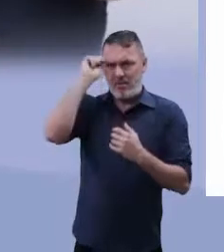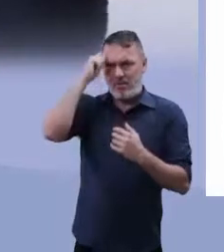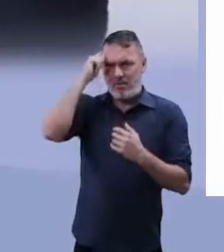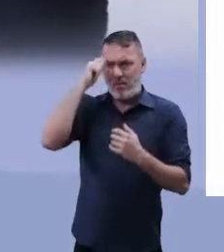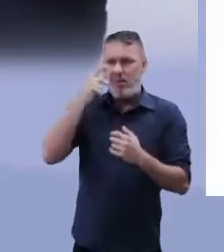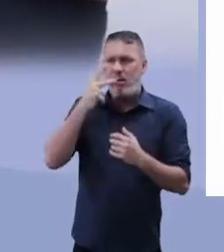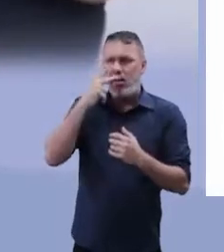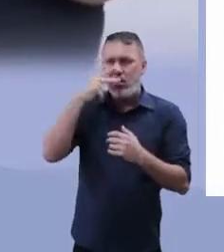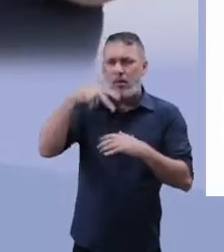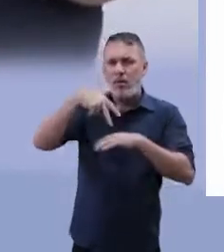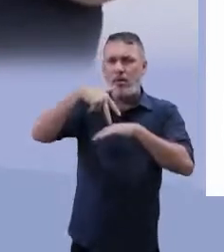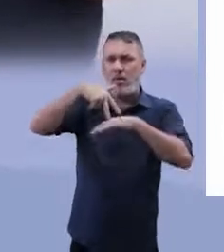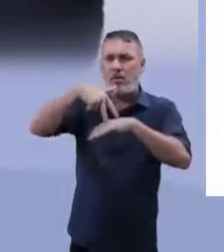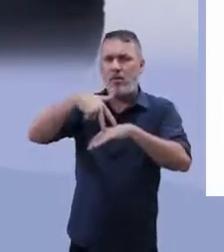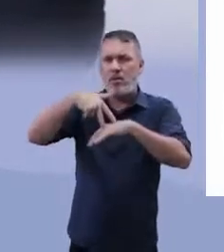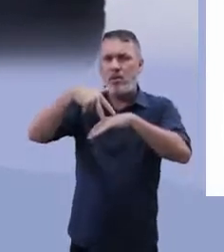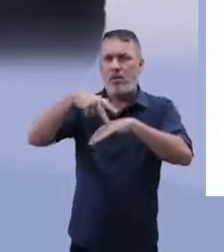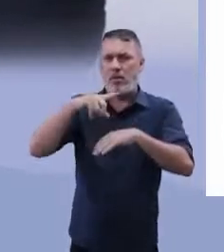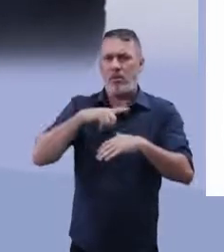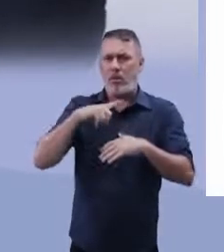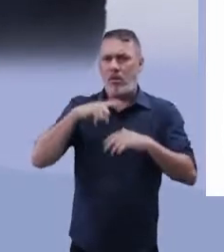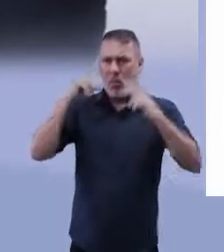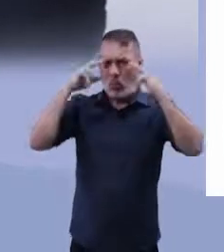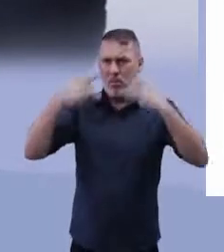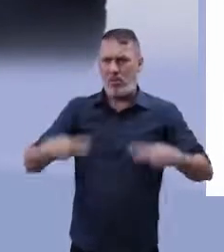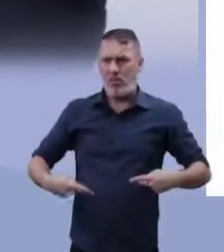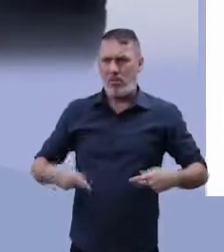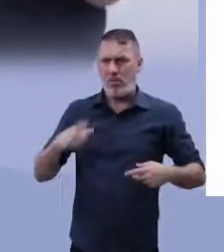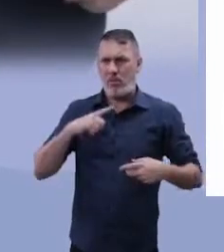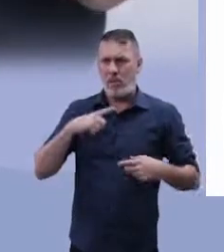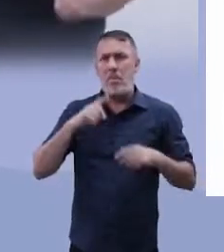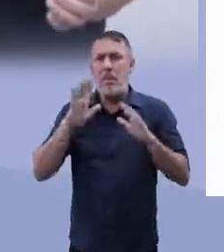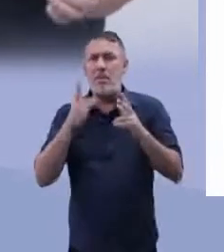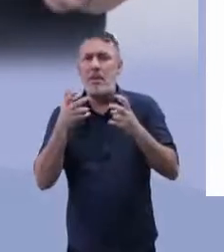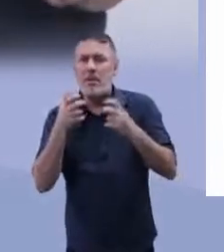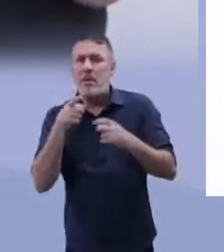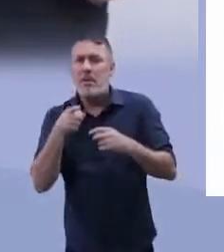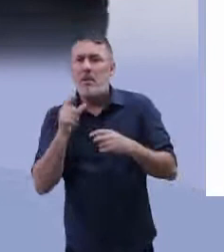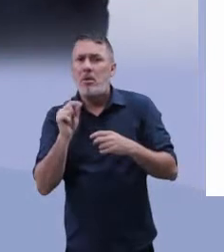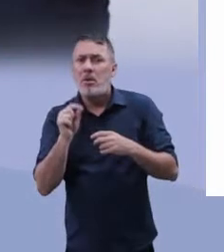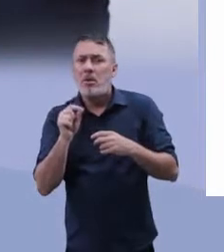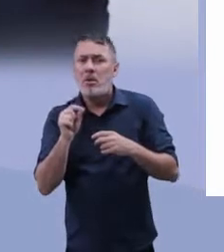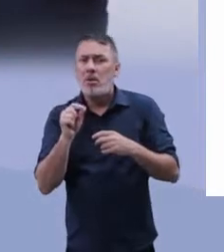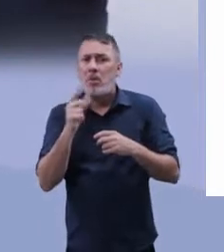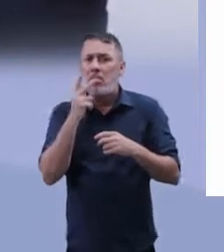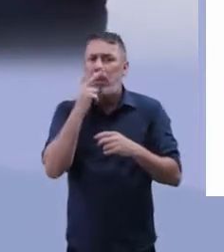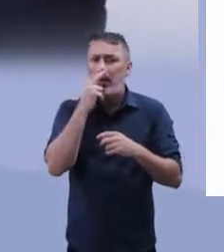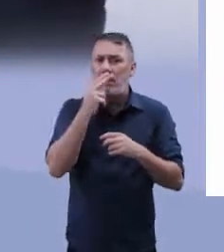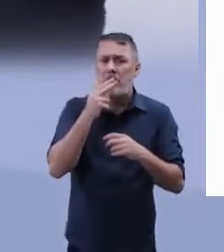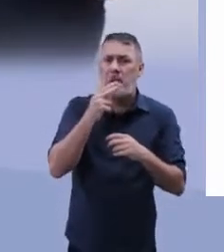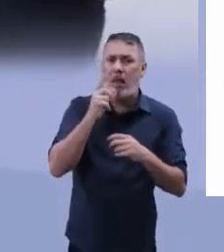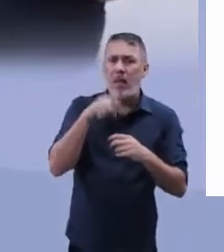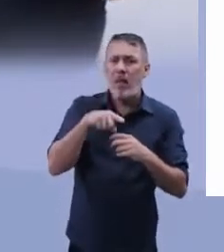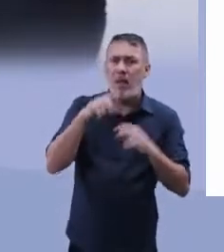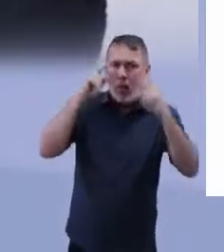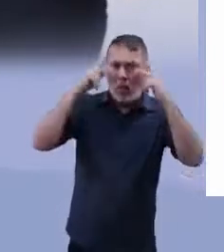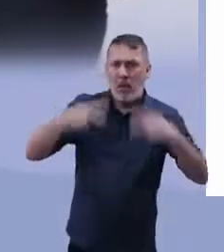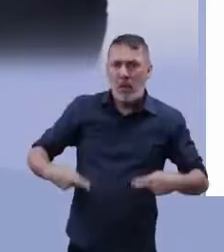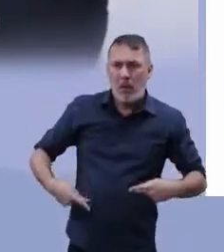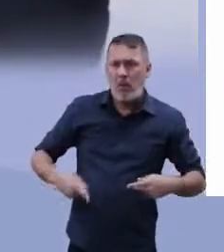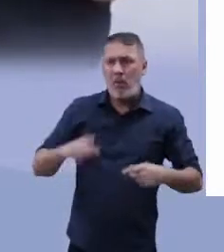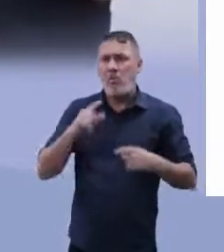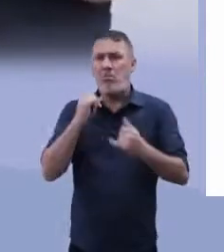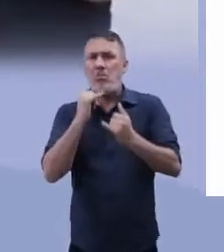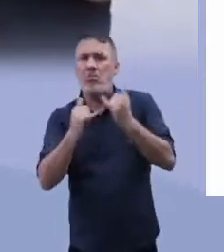sobre ele um homem. Mas, ao mesmo tempo, você também nota que pode não ser um homem, pode ser uma vela